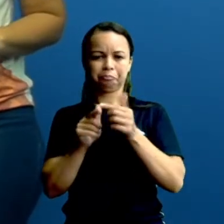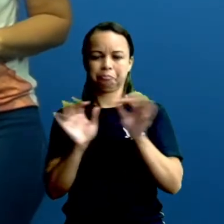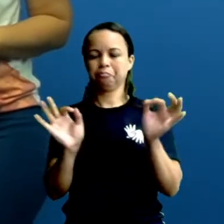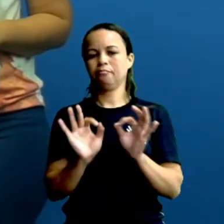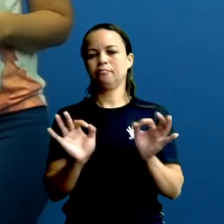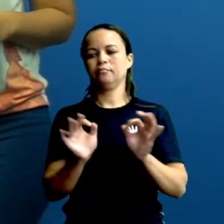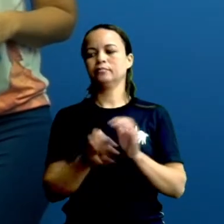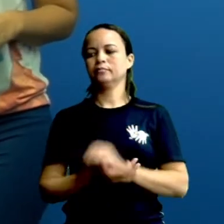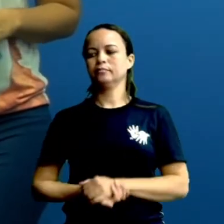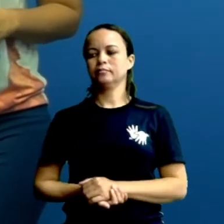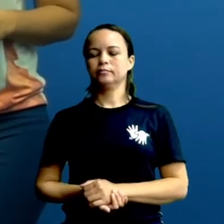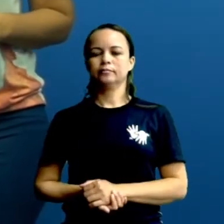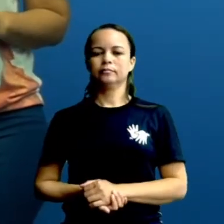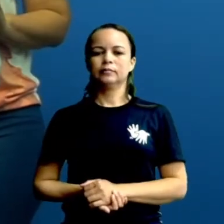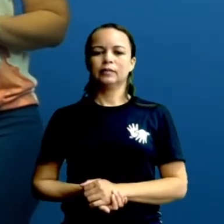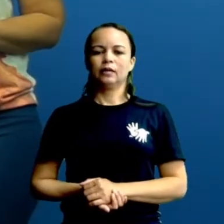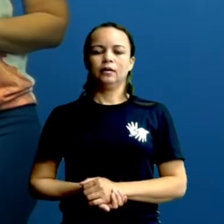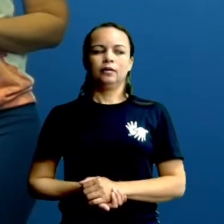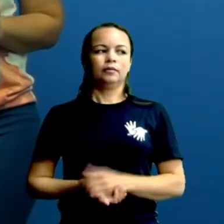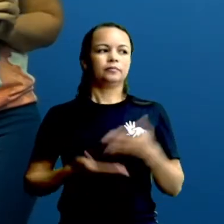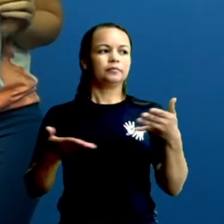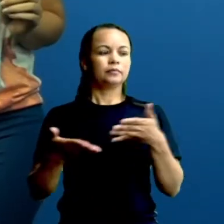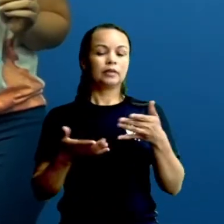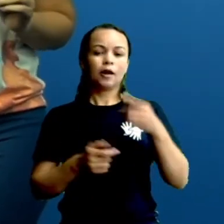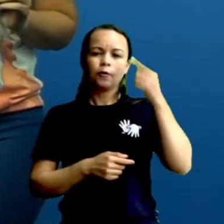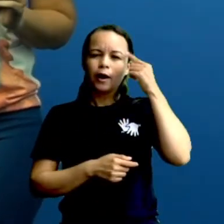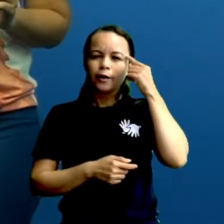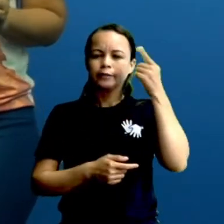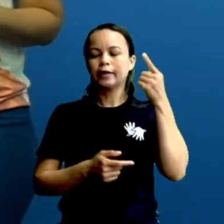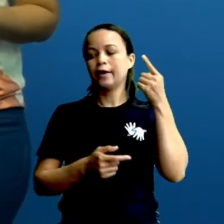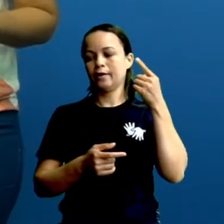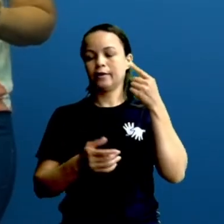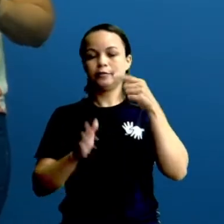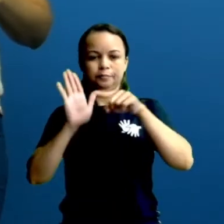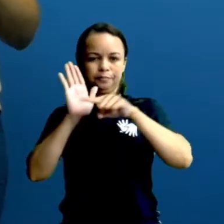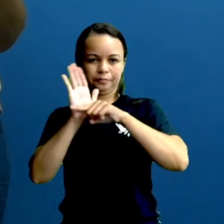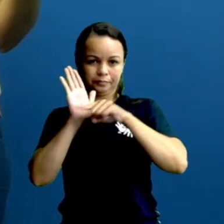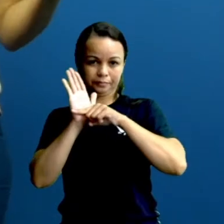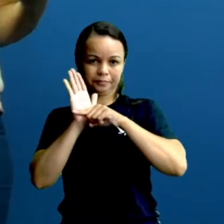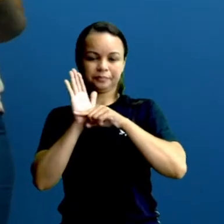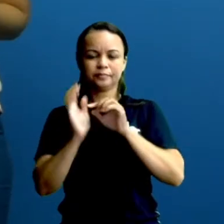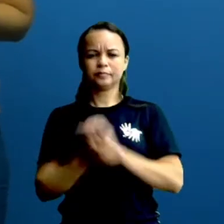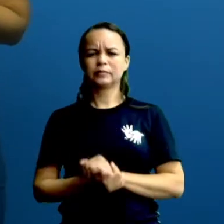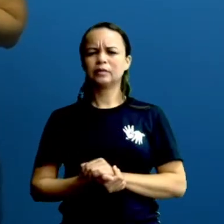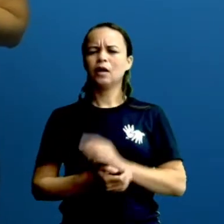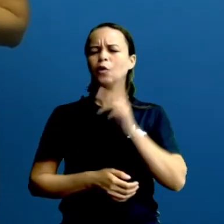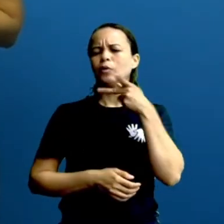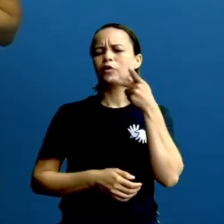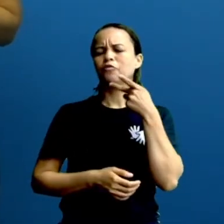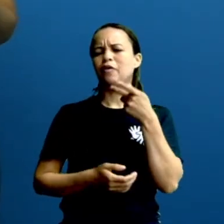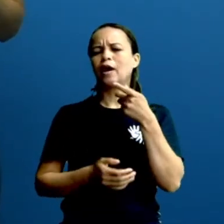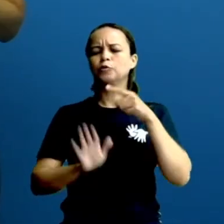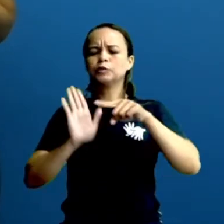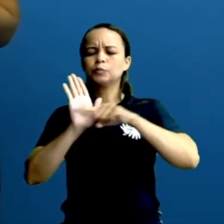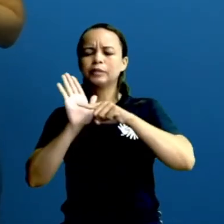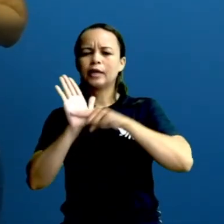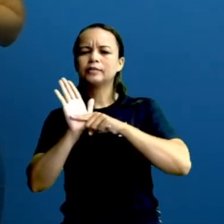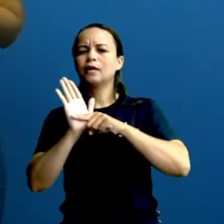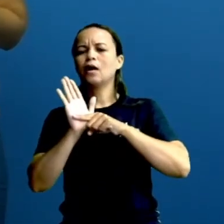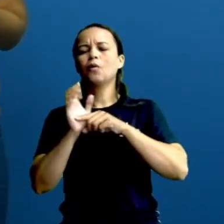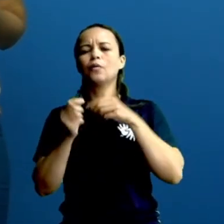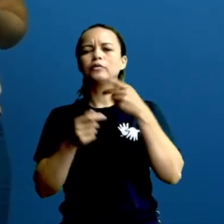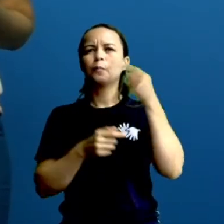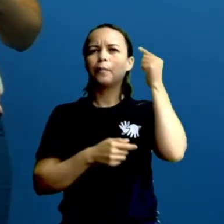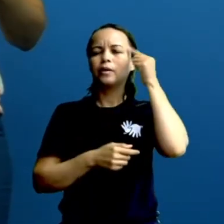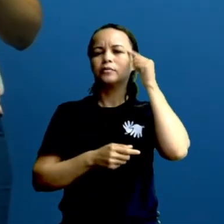problema. Bom, então agora nós vamos falar da ideia de subtração. Então, quando eu falo de subtração, eu tenho que